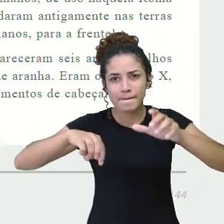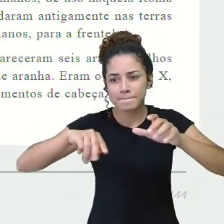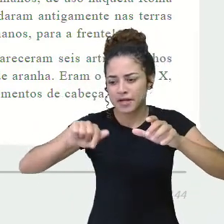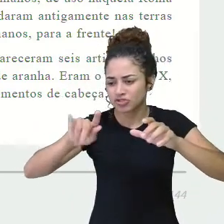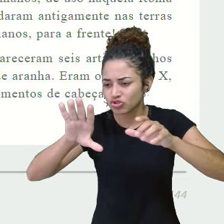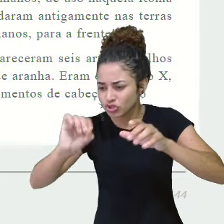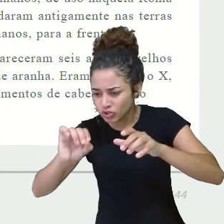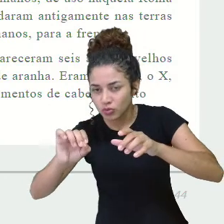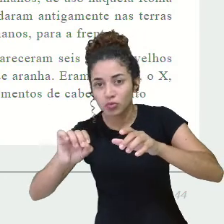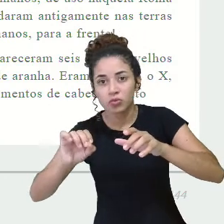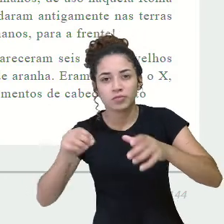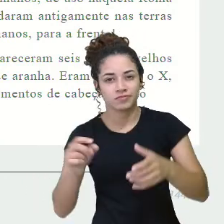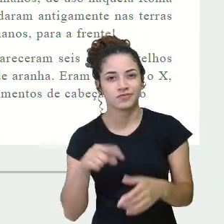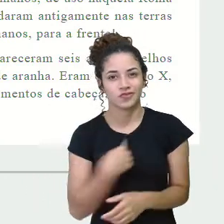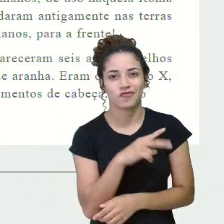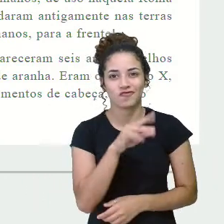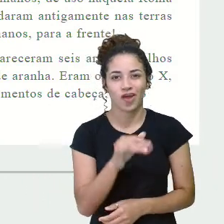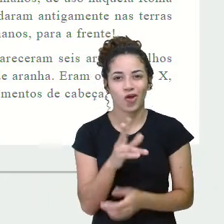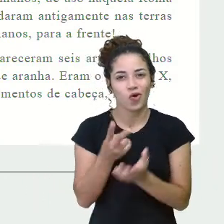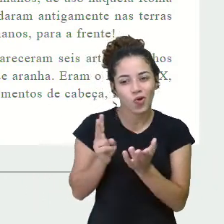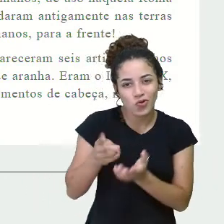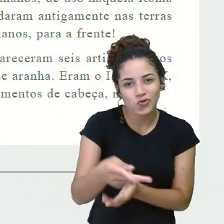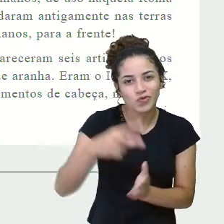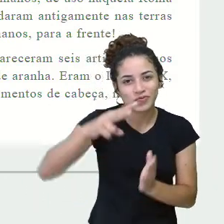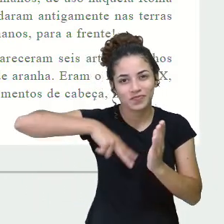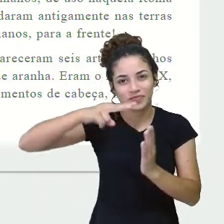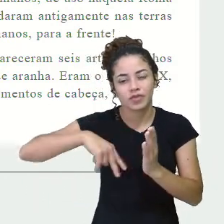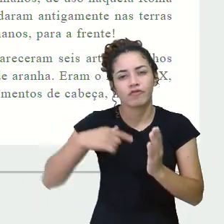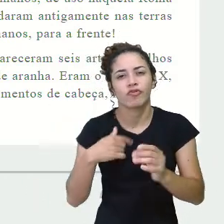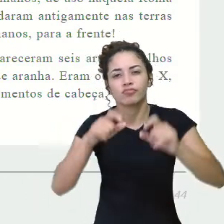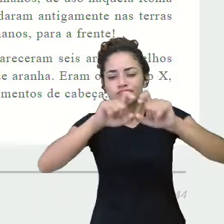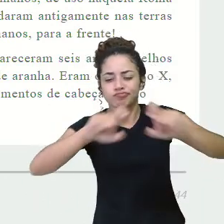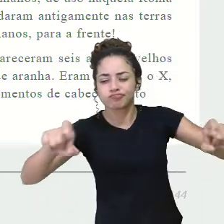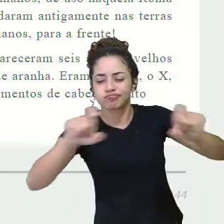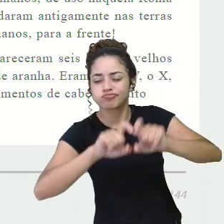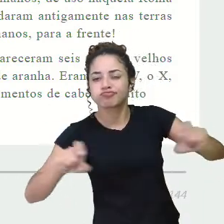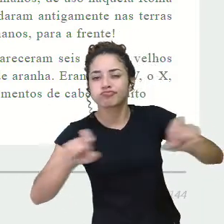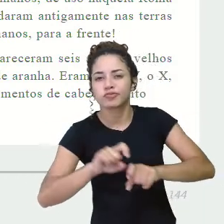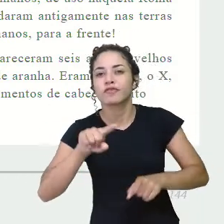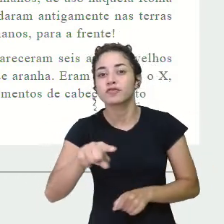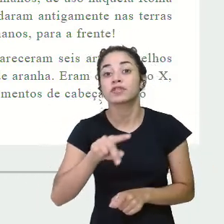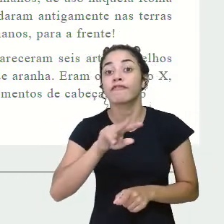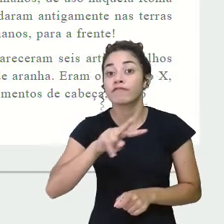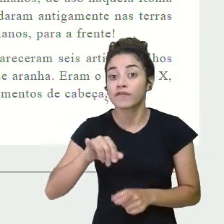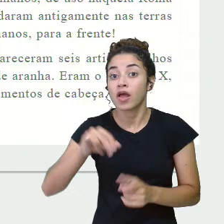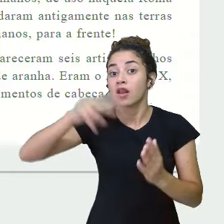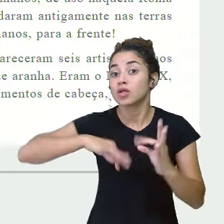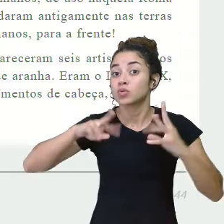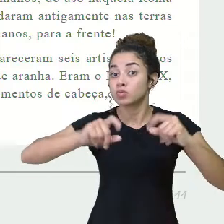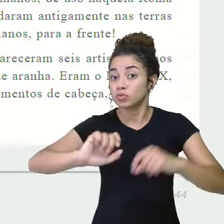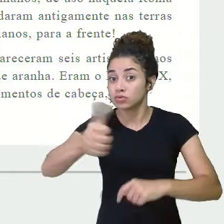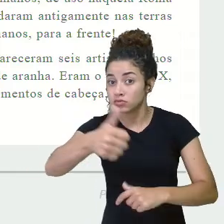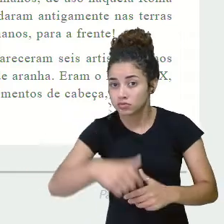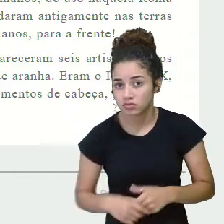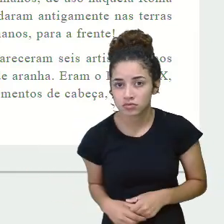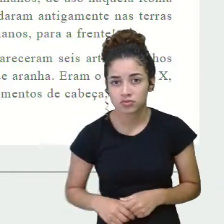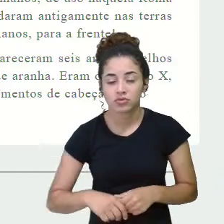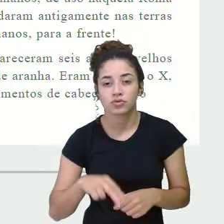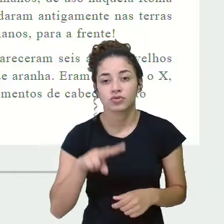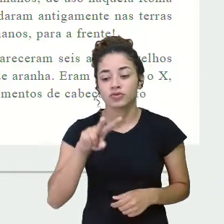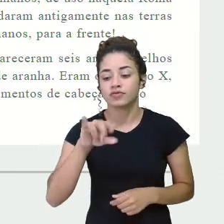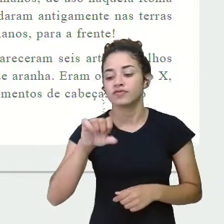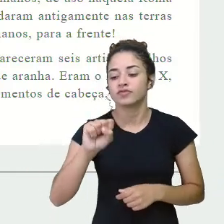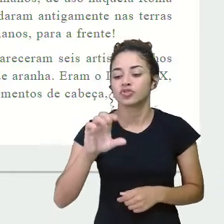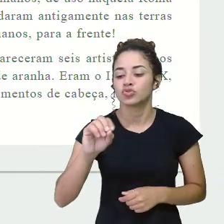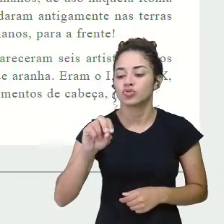gente continua a nossa leitura e vocês vão acessando aí. Eu vou lendo trechos aqui e vocês leem a história toda, hein? O Visconde